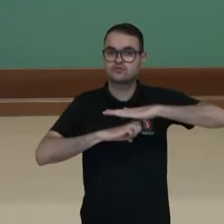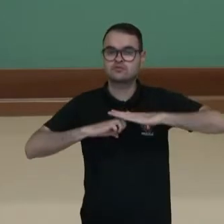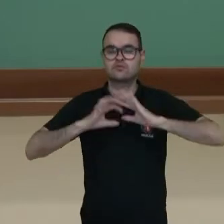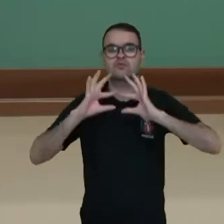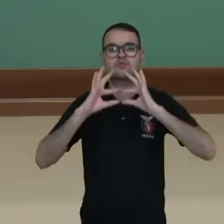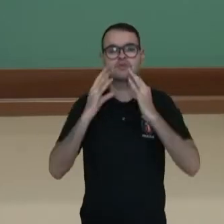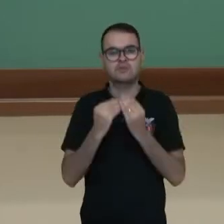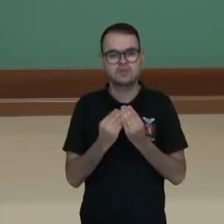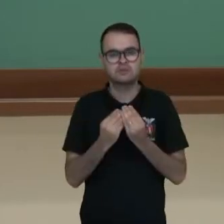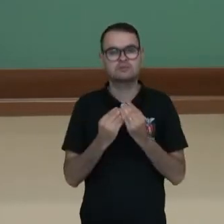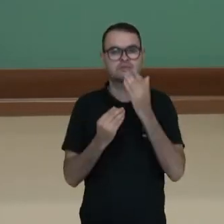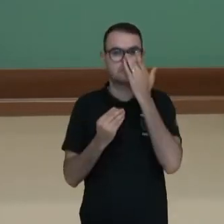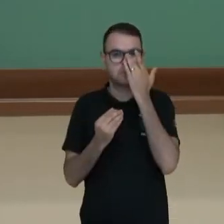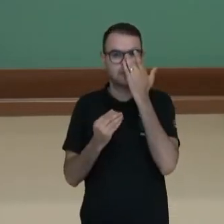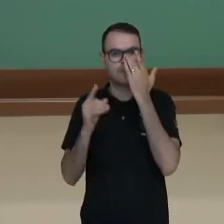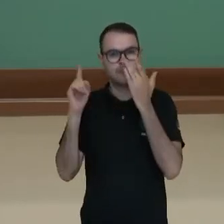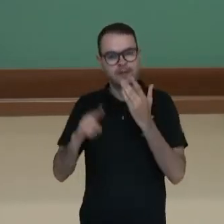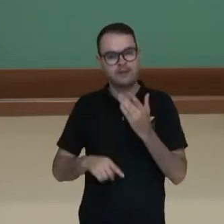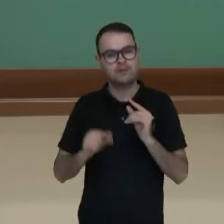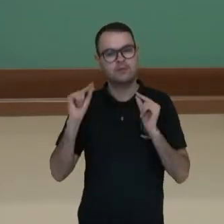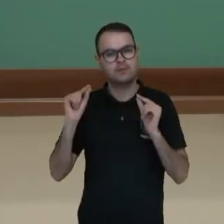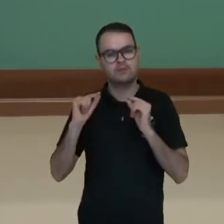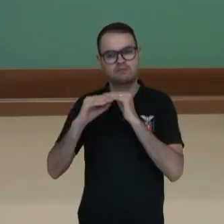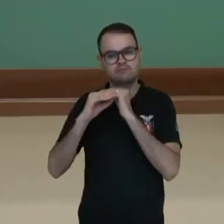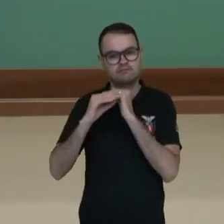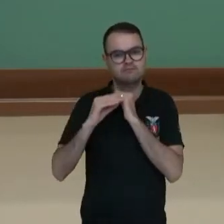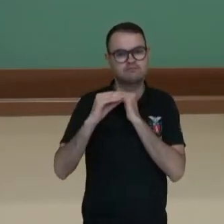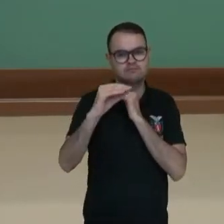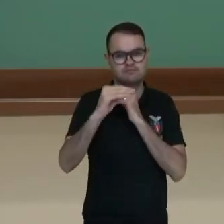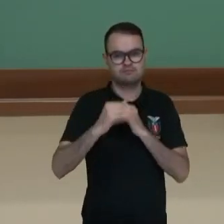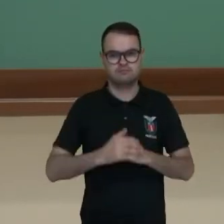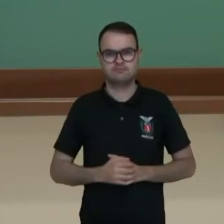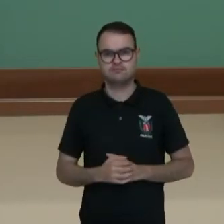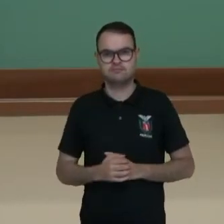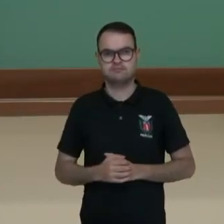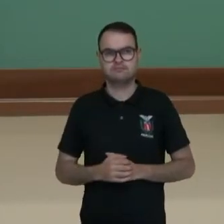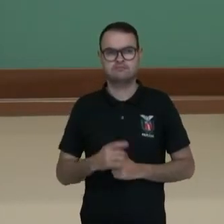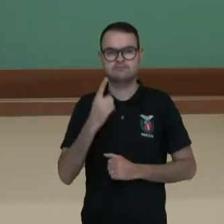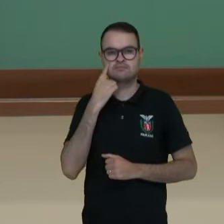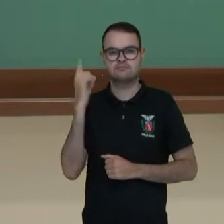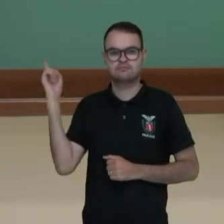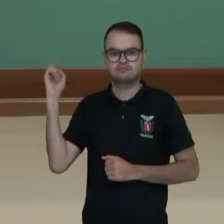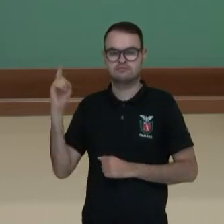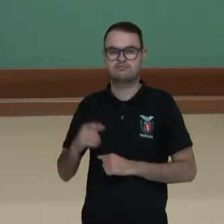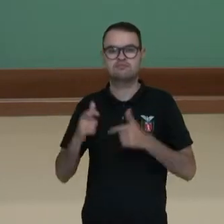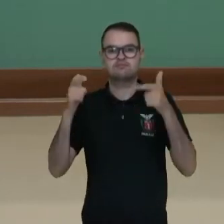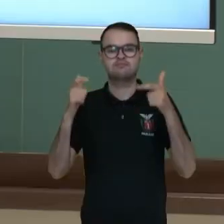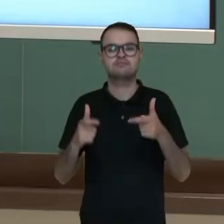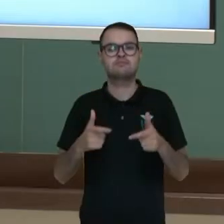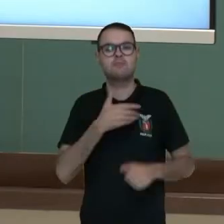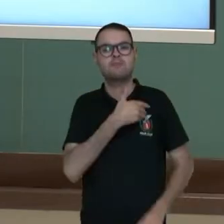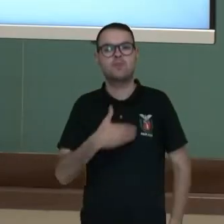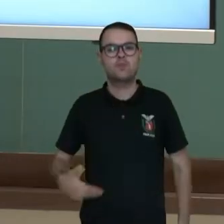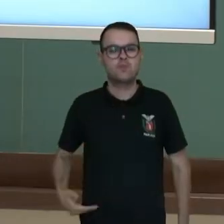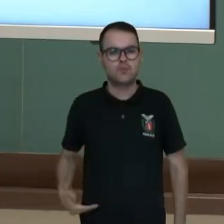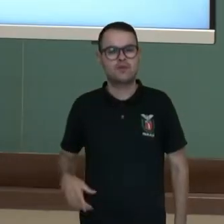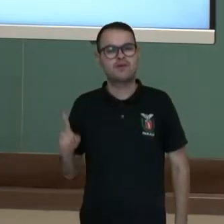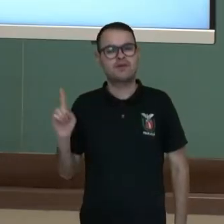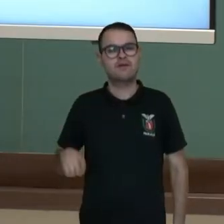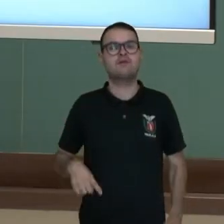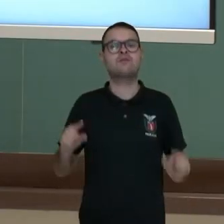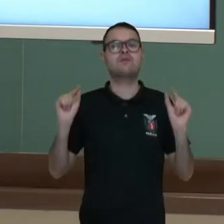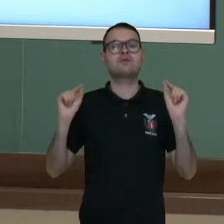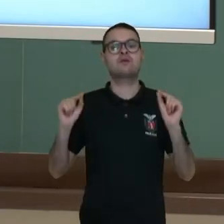de uma família nuclear, ela é uma permanência. Vamos dar uma olhadinha aqui, ó. Os espaços públicos, eles são espaços